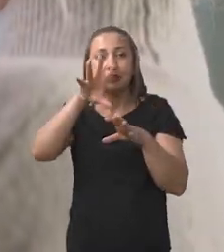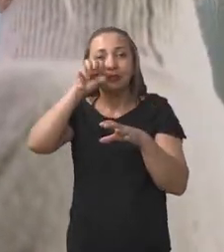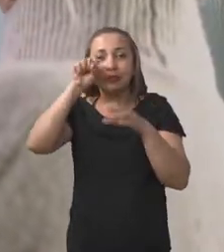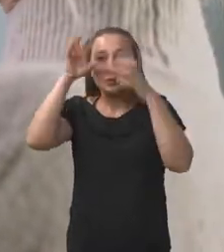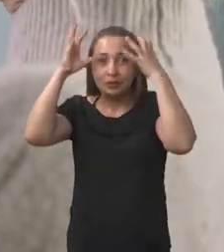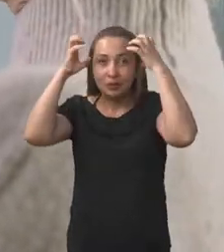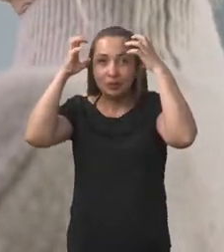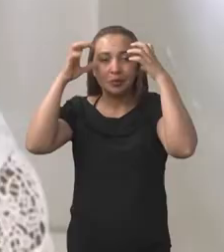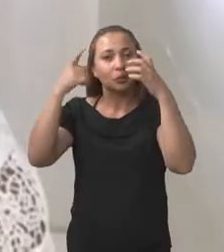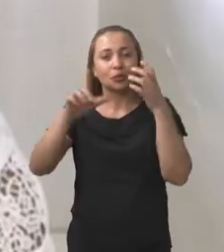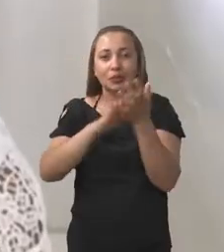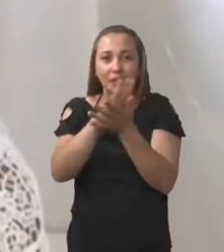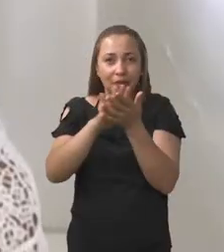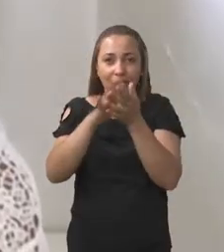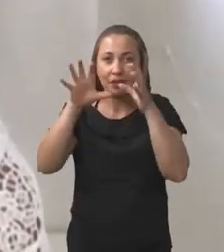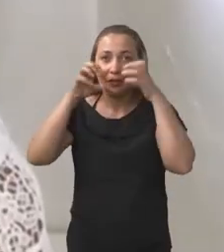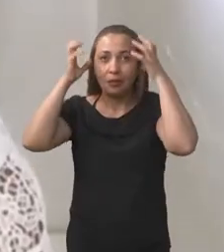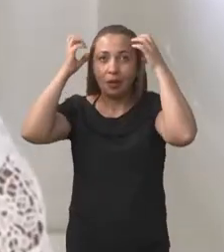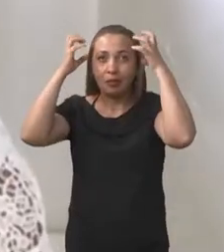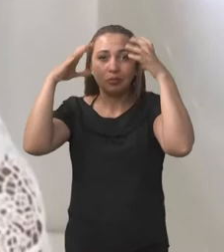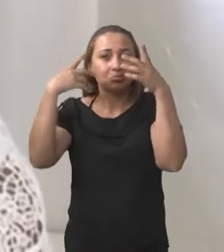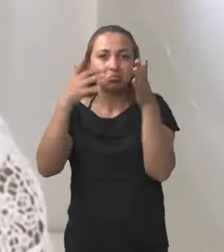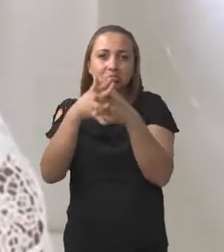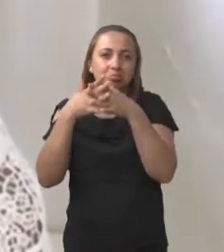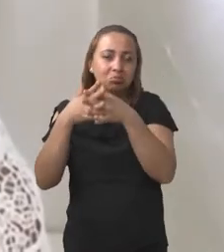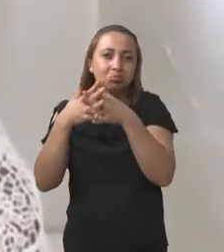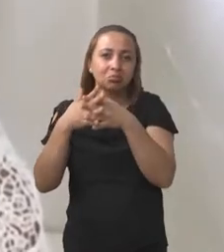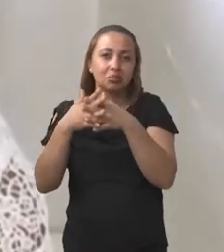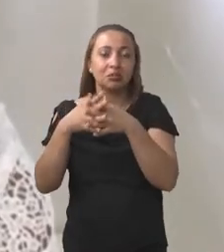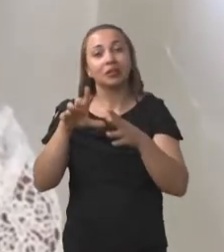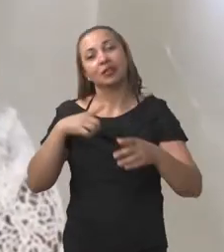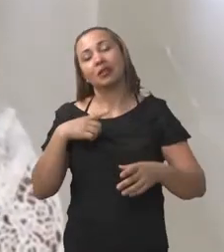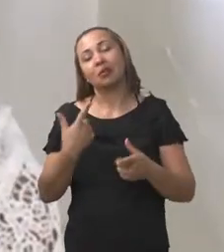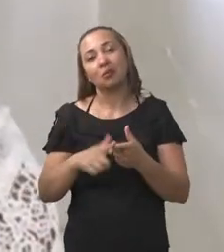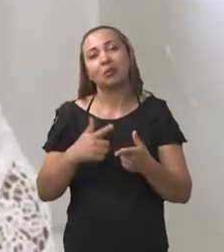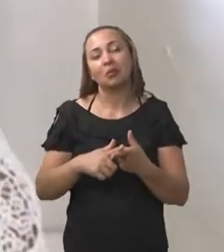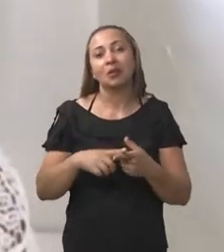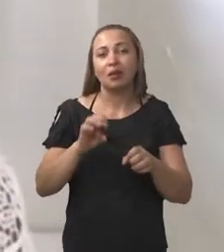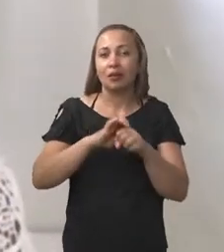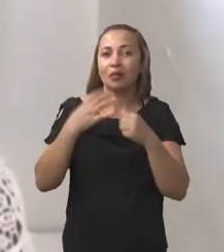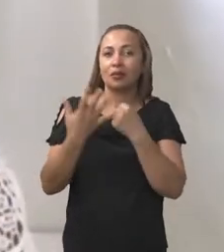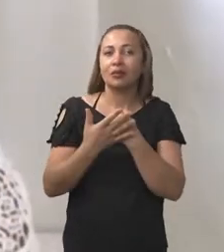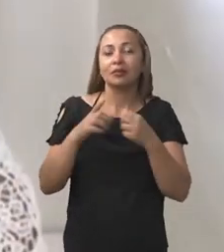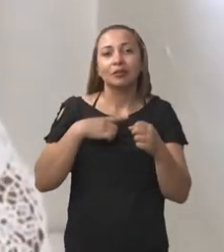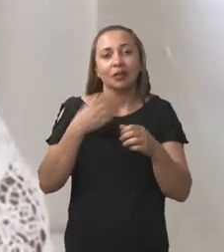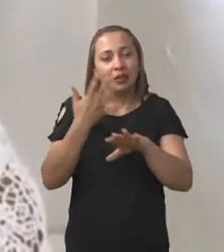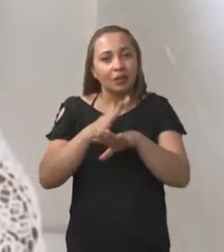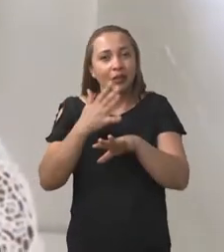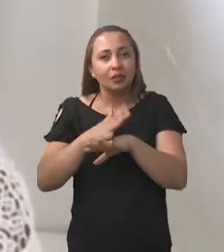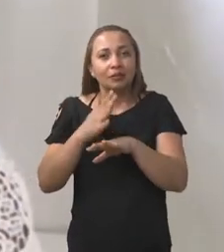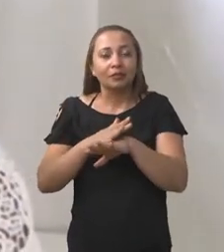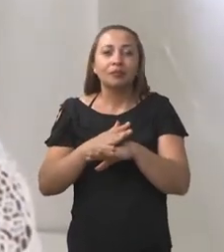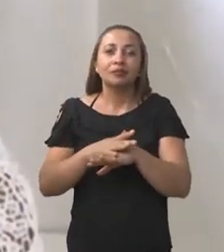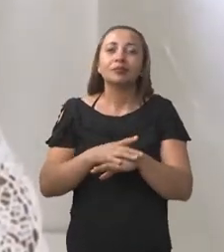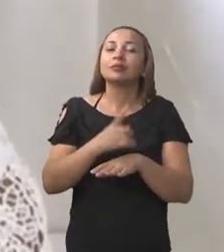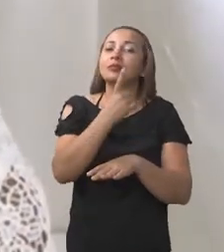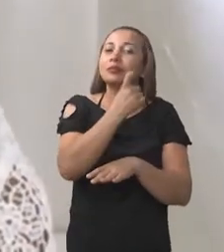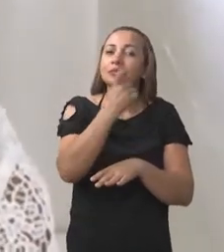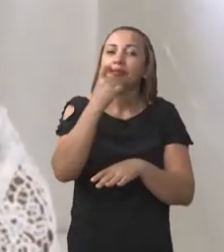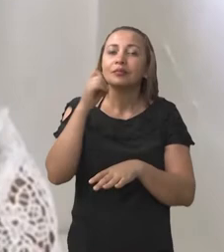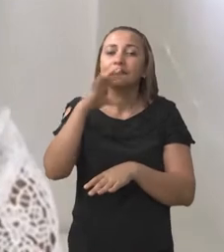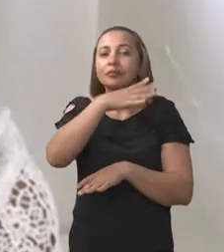os cheiros. Então, esse prejuízo causado pelo SARS-CoV-2 pode ser melhorado com um treinamento de